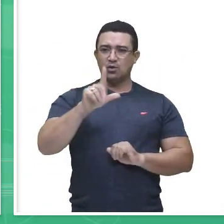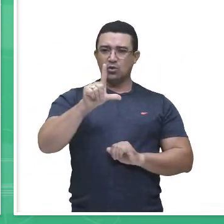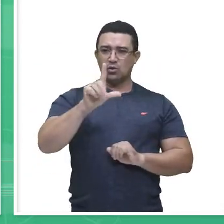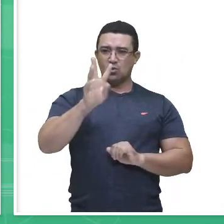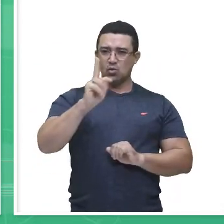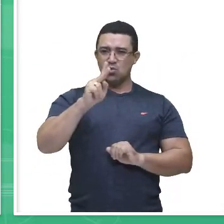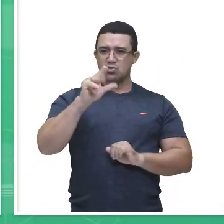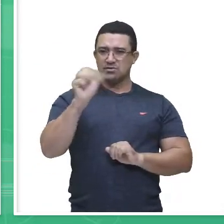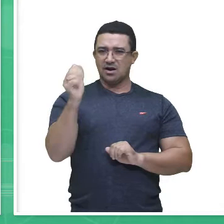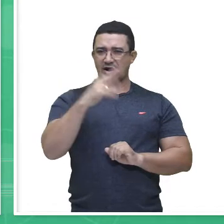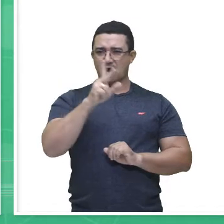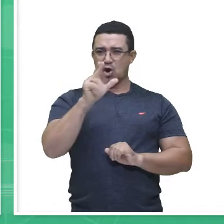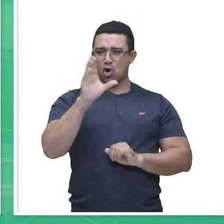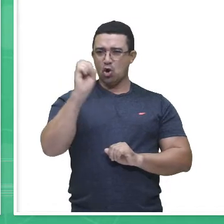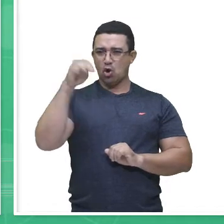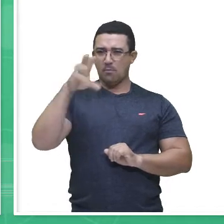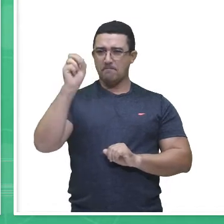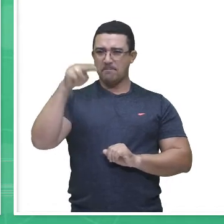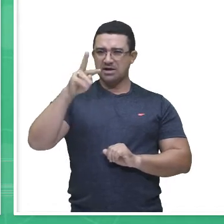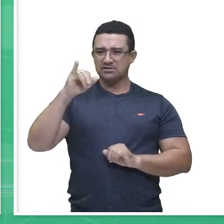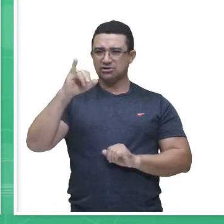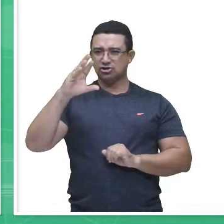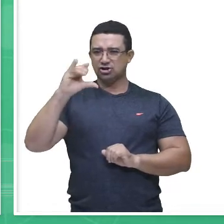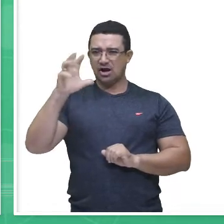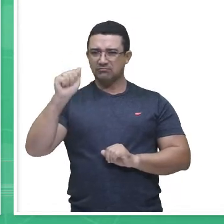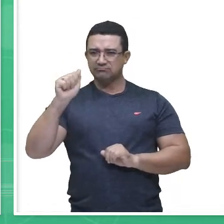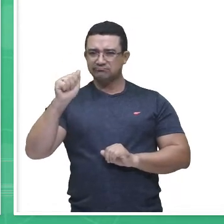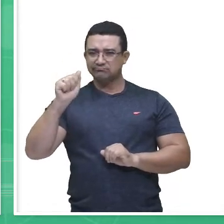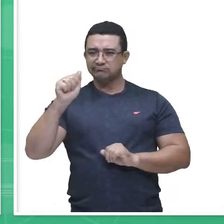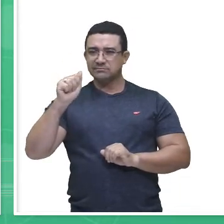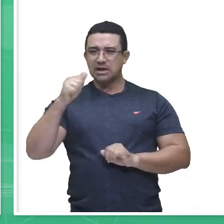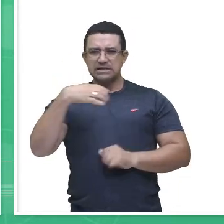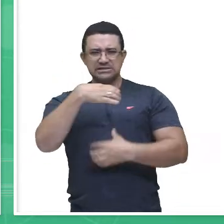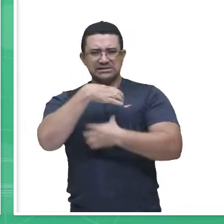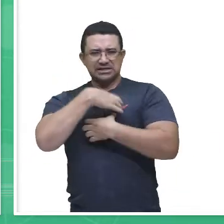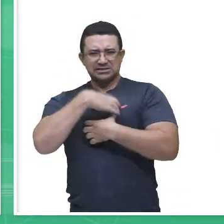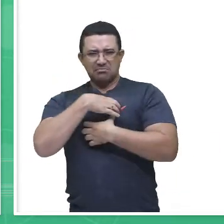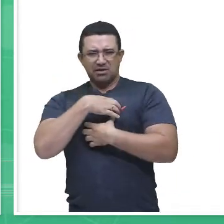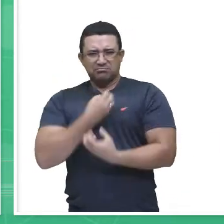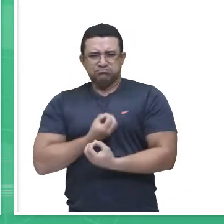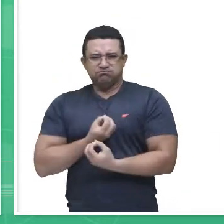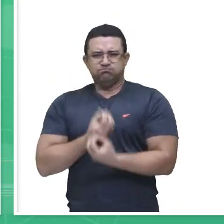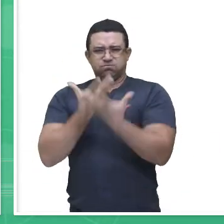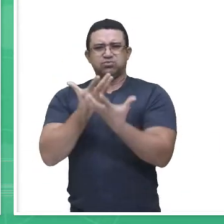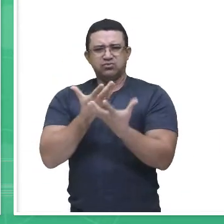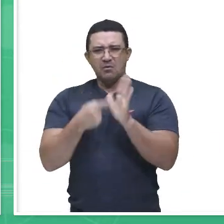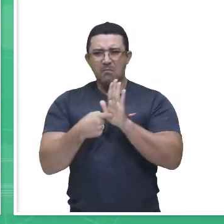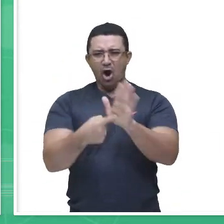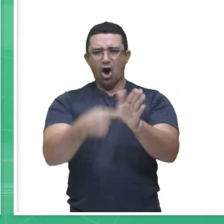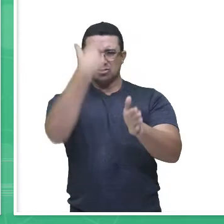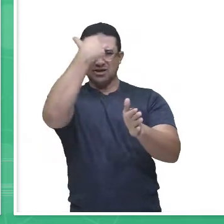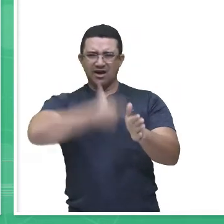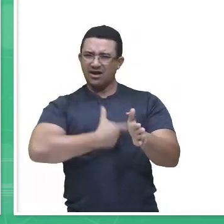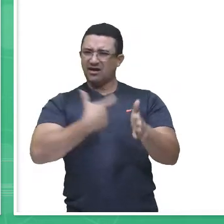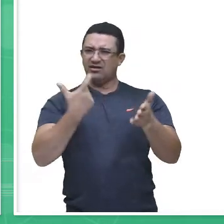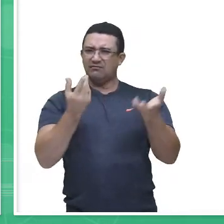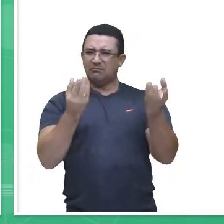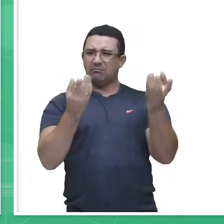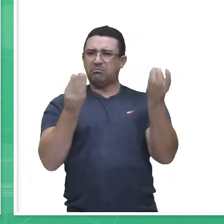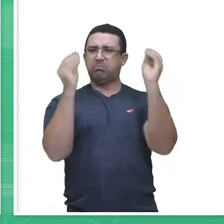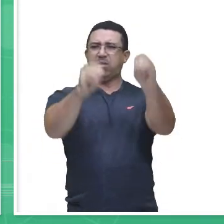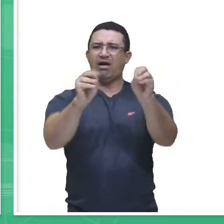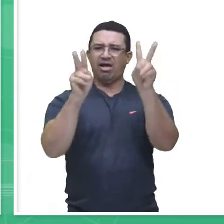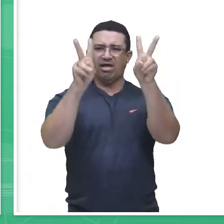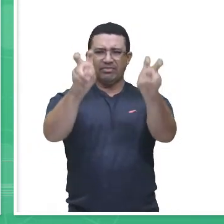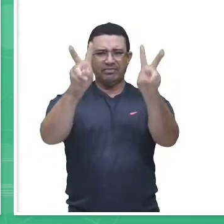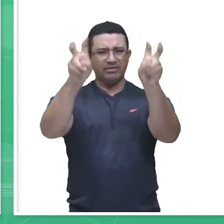tanto mais negativa. Ela vai ter uma expressão muito grande dos seus sentimentos, né? Muito grande do seu eu, colocando aí à